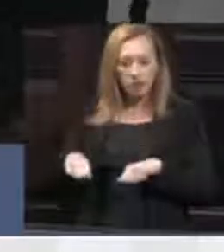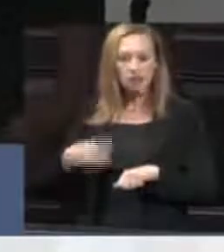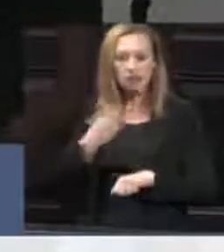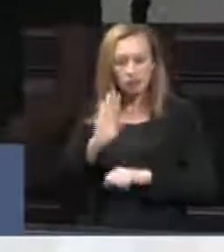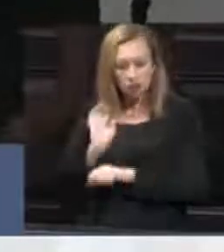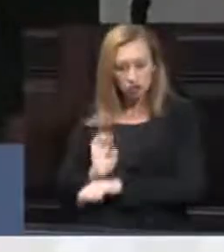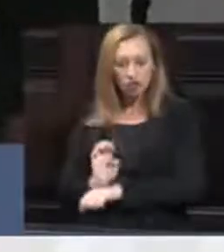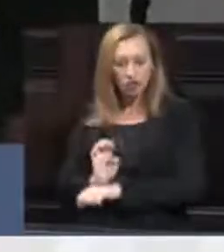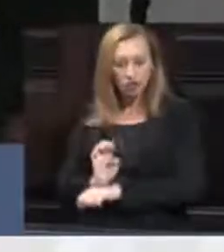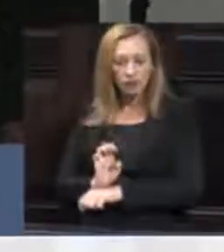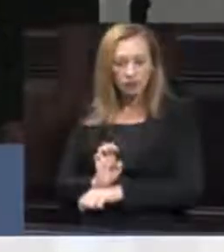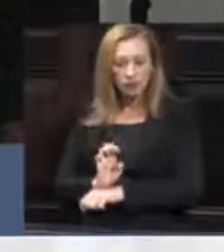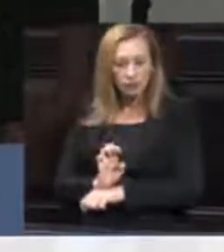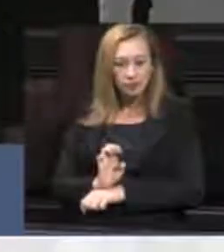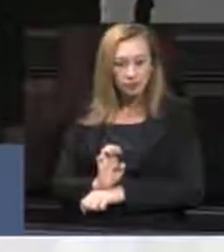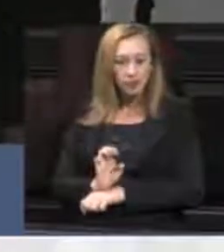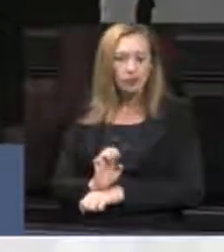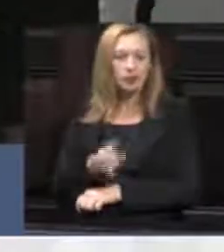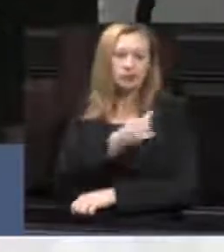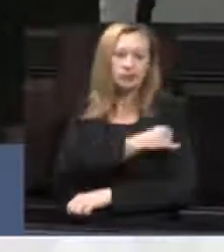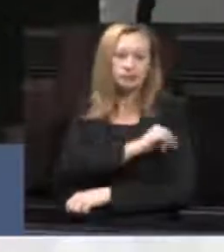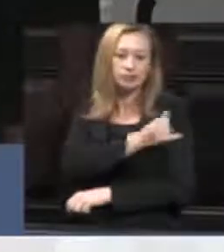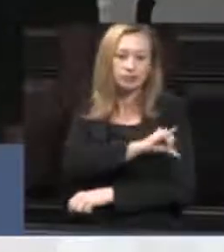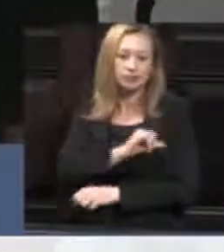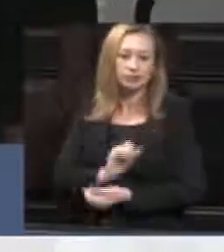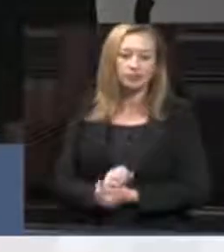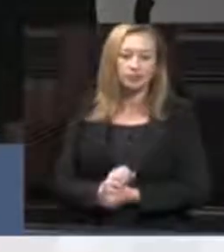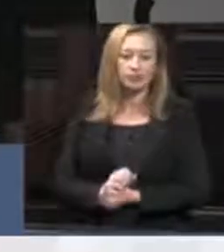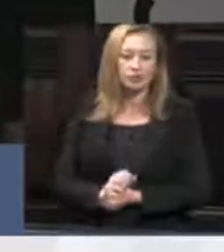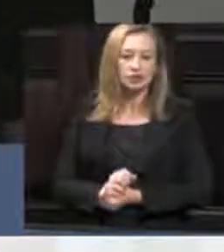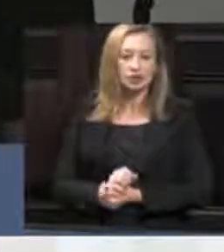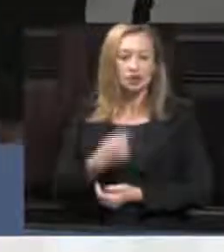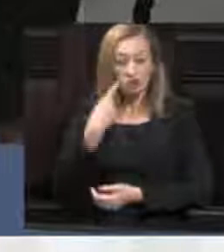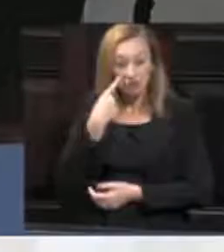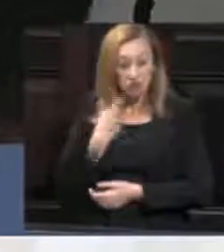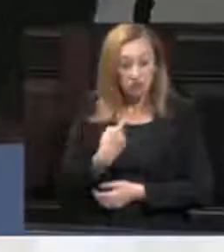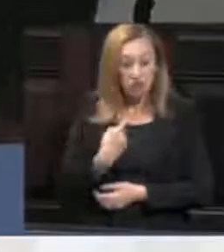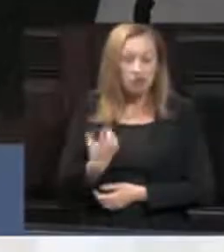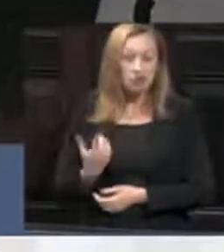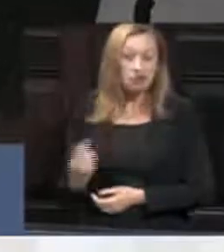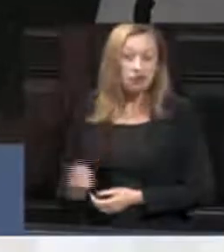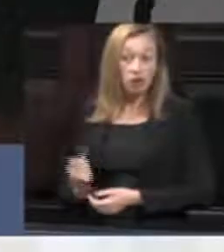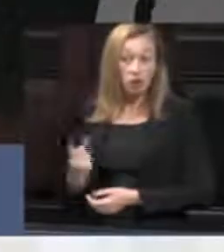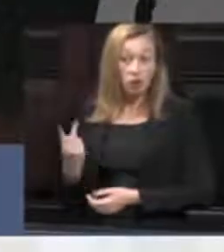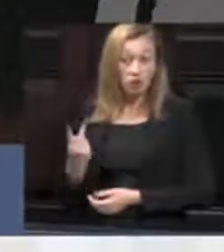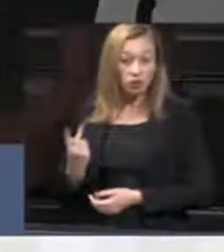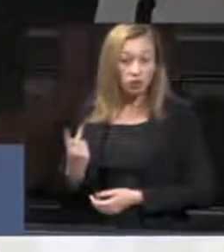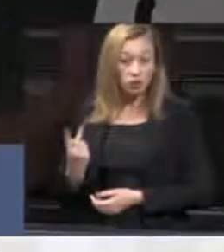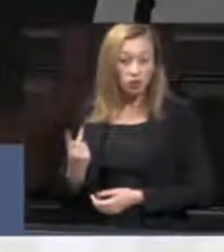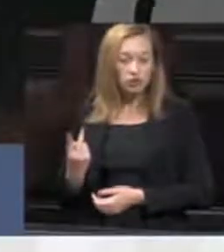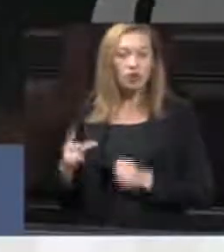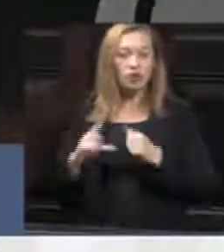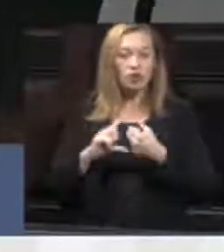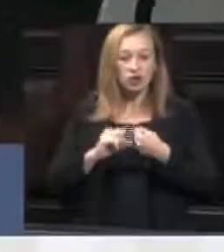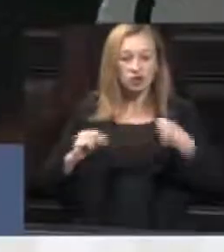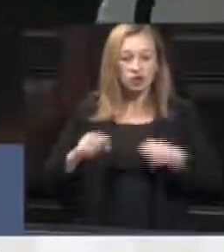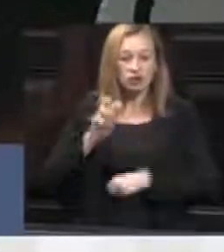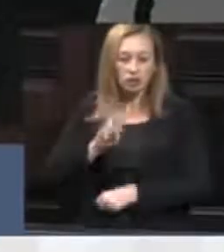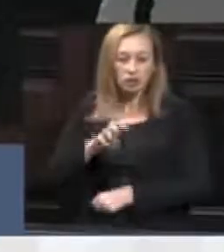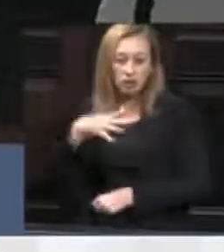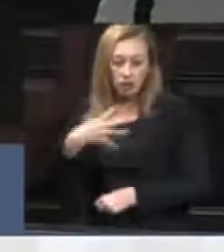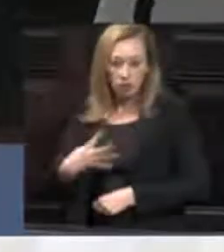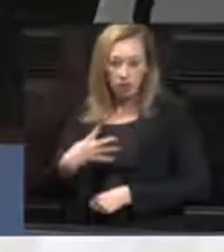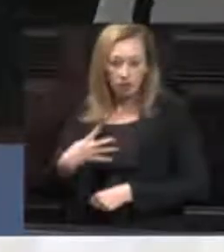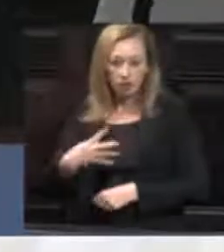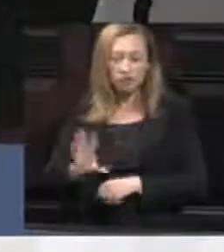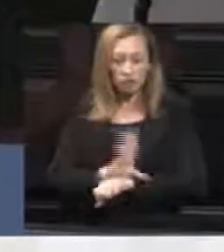privativa do Estado do Rio de Janeiro em legislar sobre taxas e previsto no artigo 74, incisos 1 e 4 da